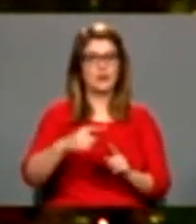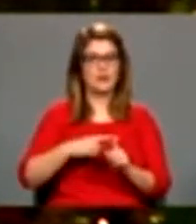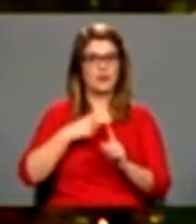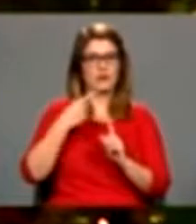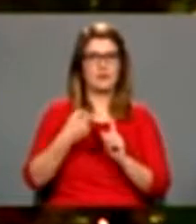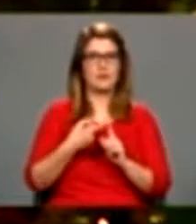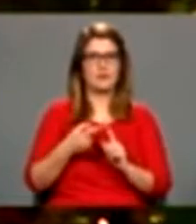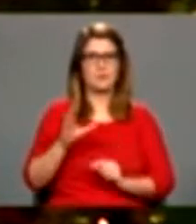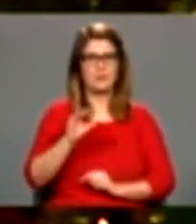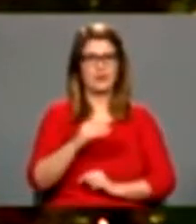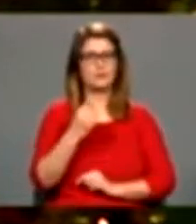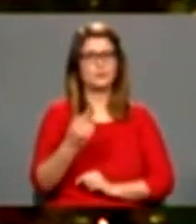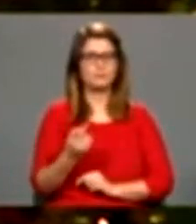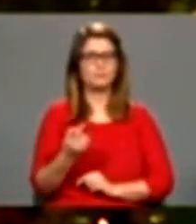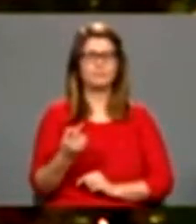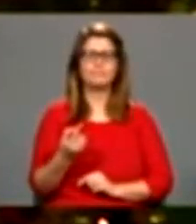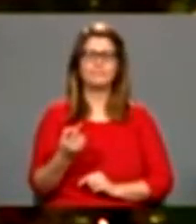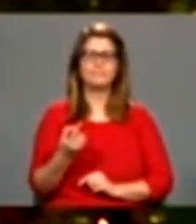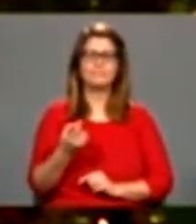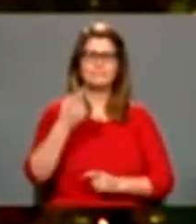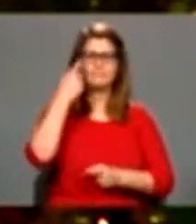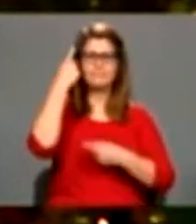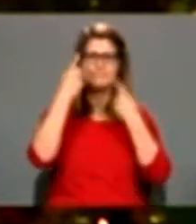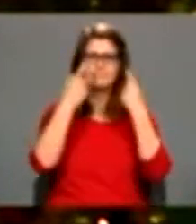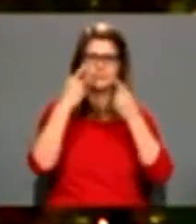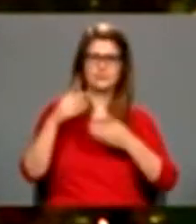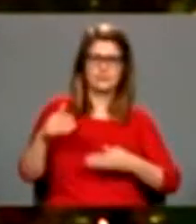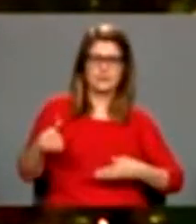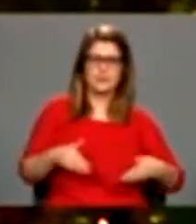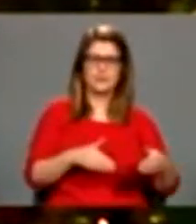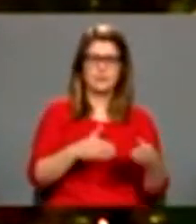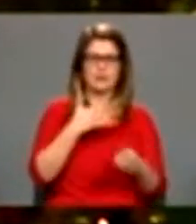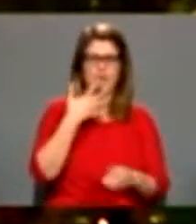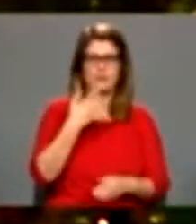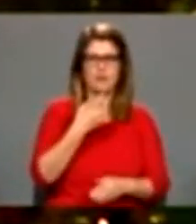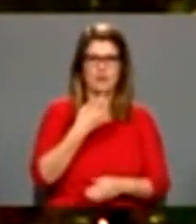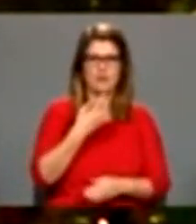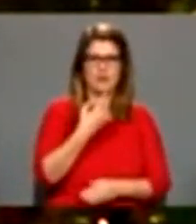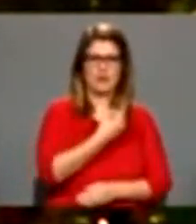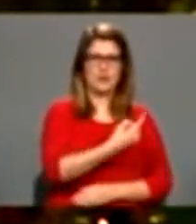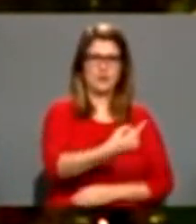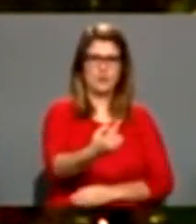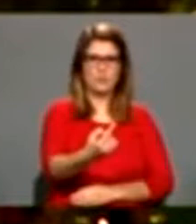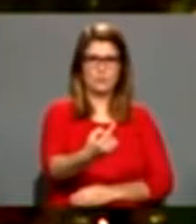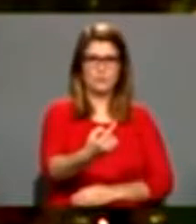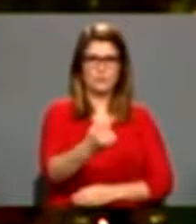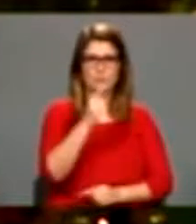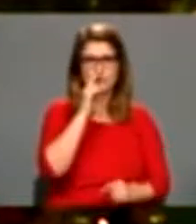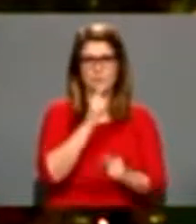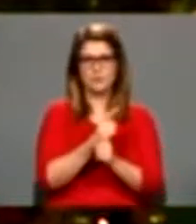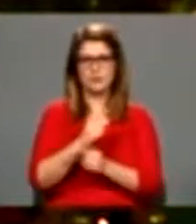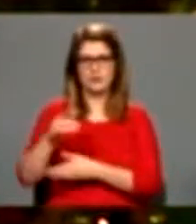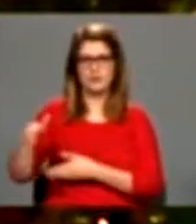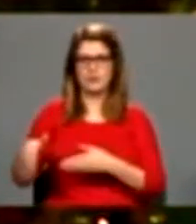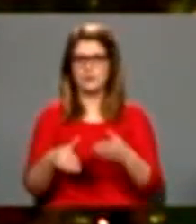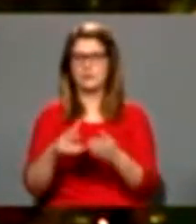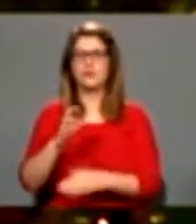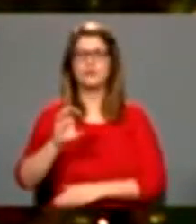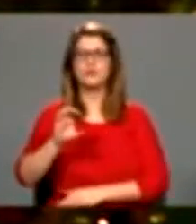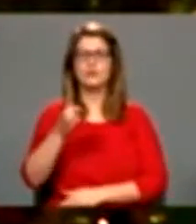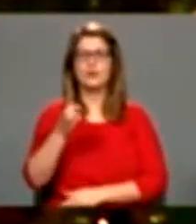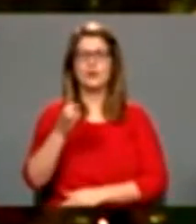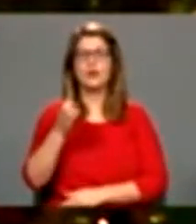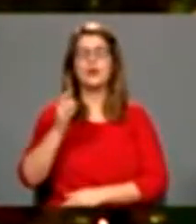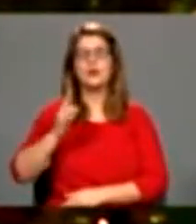ano olhamos para o caminho que percorremos individualmente mas igualmente pelo caminho que procuremos como região